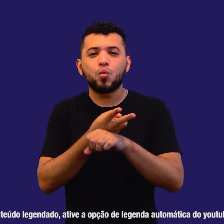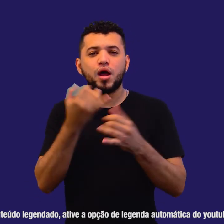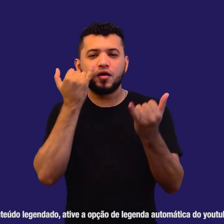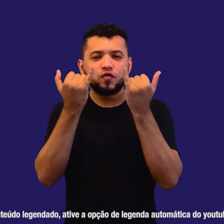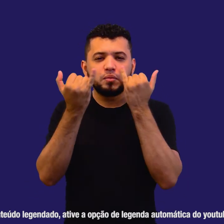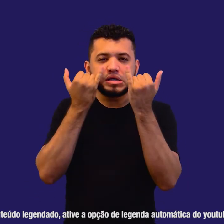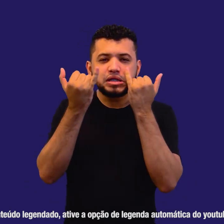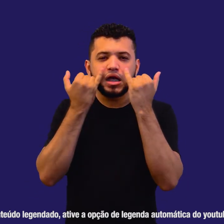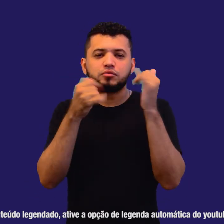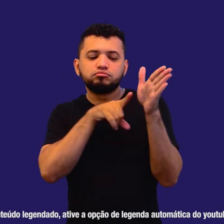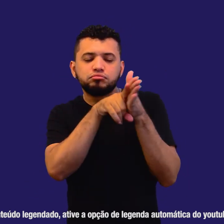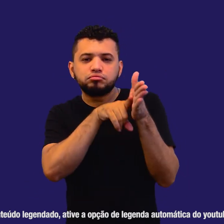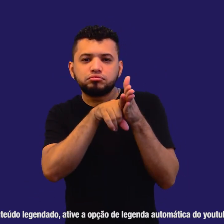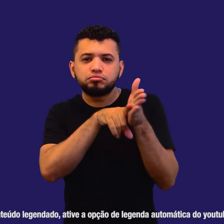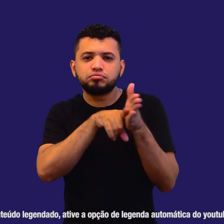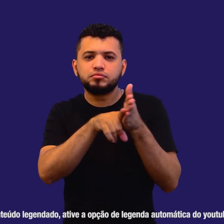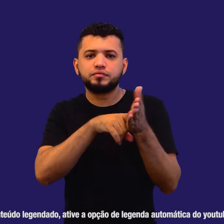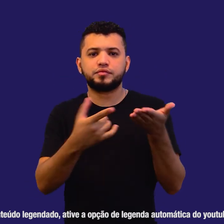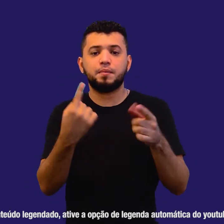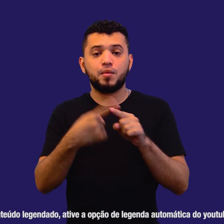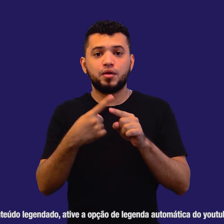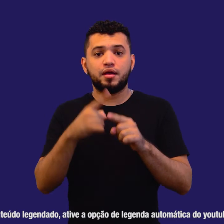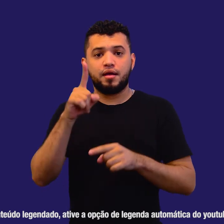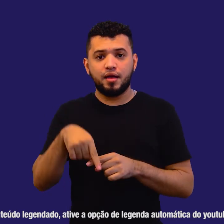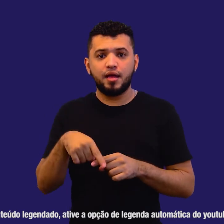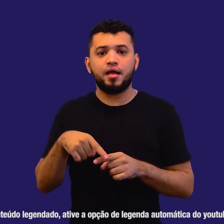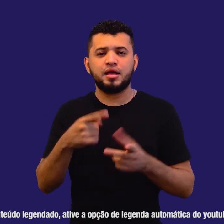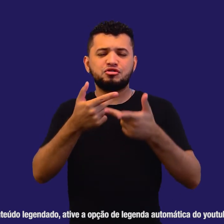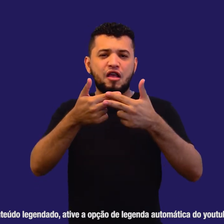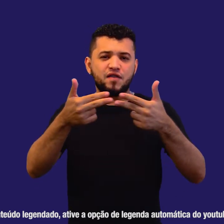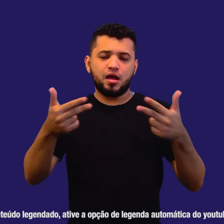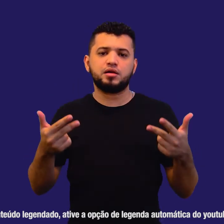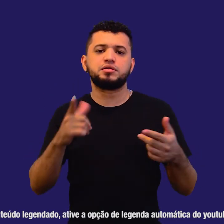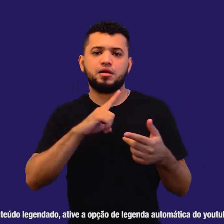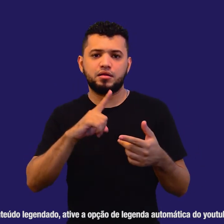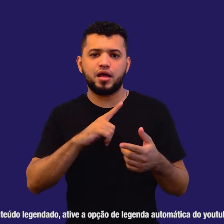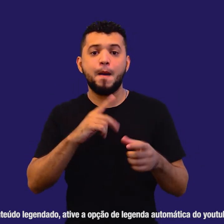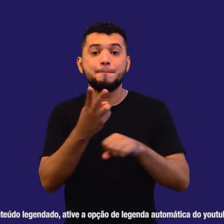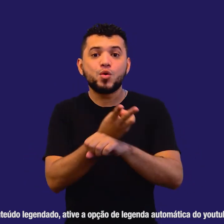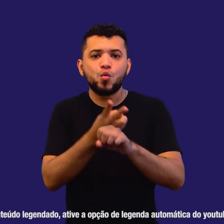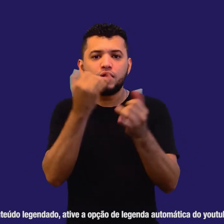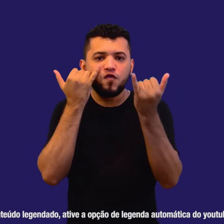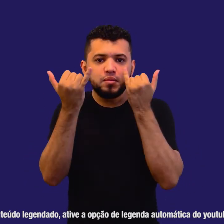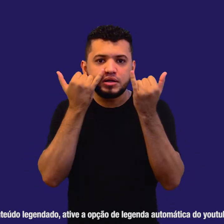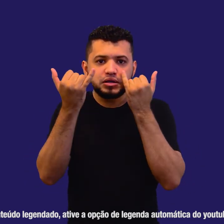informações, sabe? Você está falando que é um nicho, eu também estou falando que é um nicho muito diversificado. Eu acho que buscar